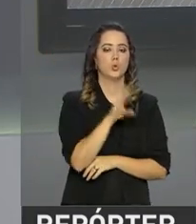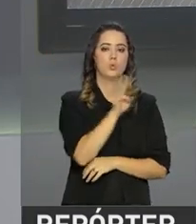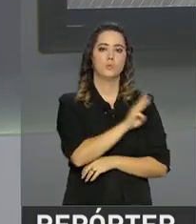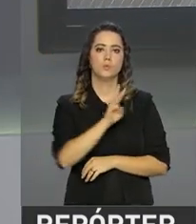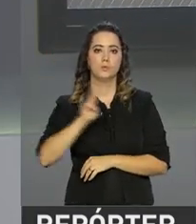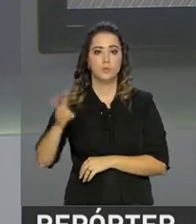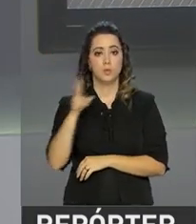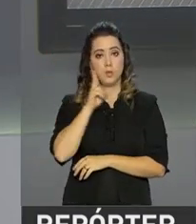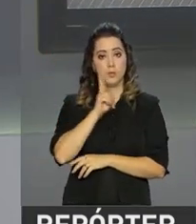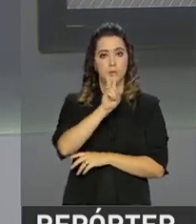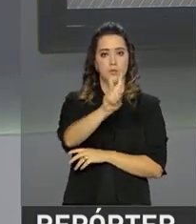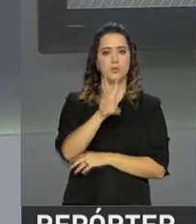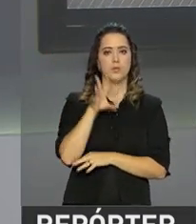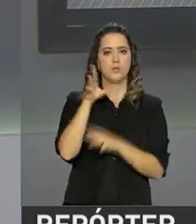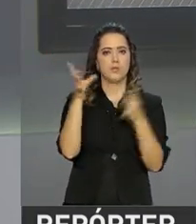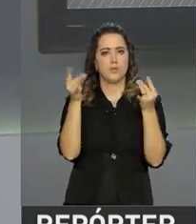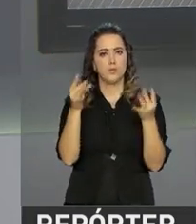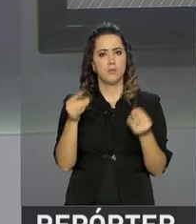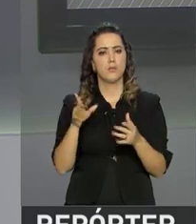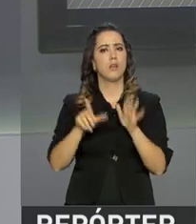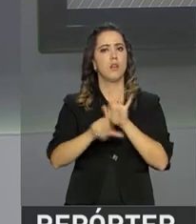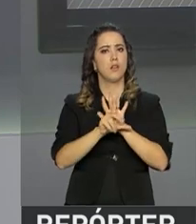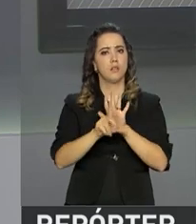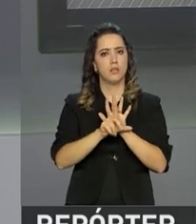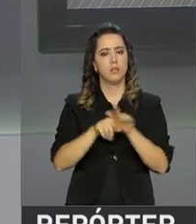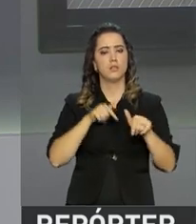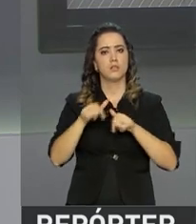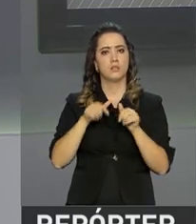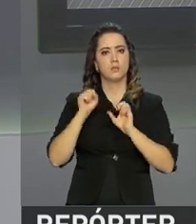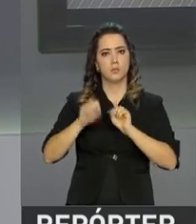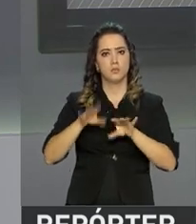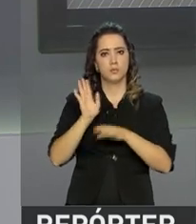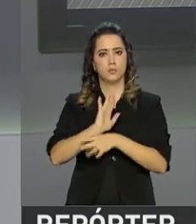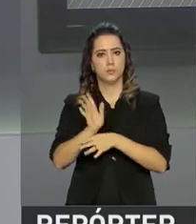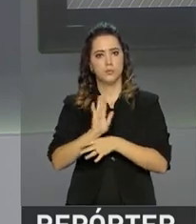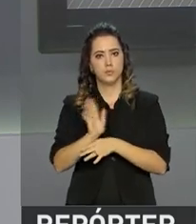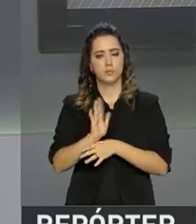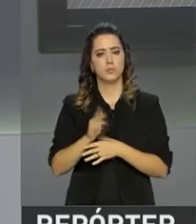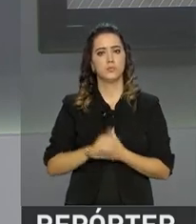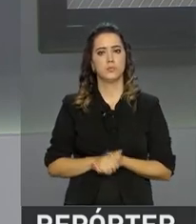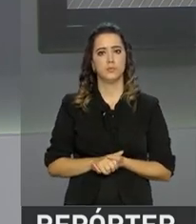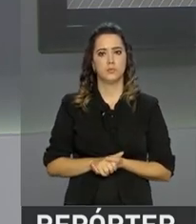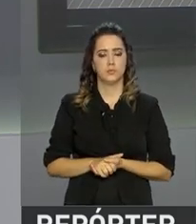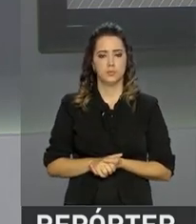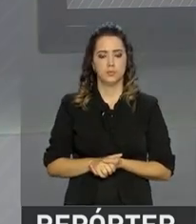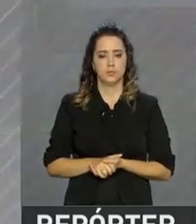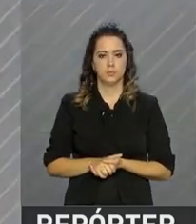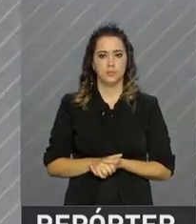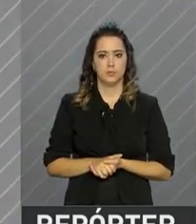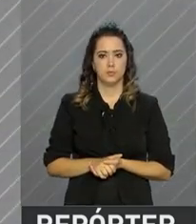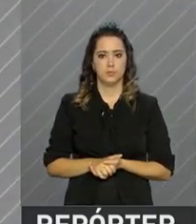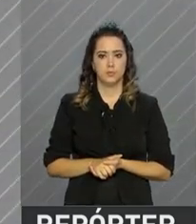lá é possível encontrar conteúdos como legislação ações de educação filmes e vídeos